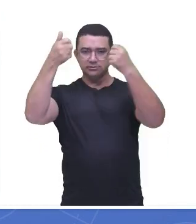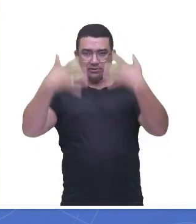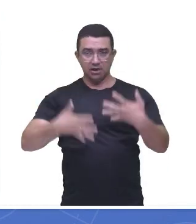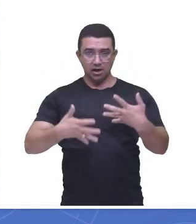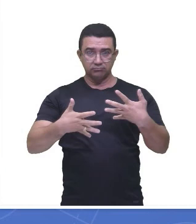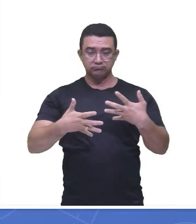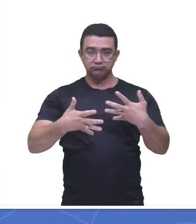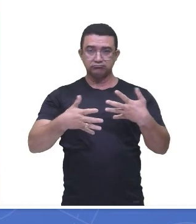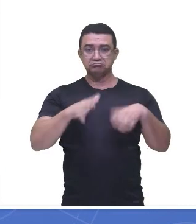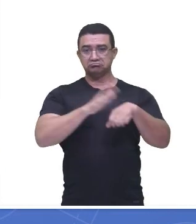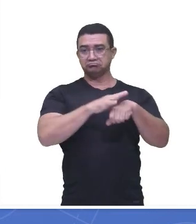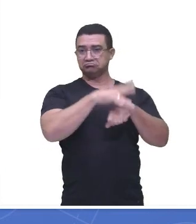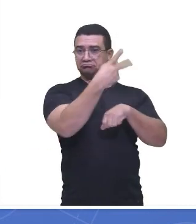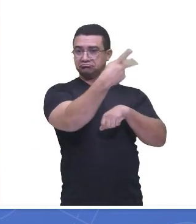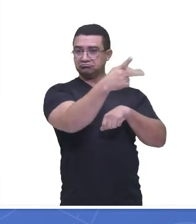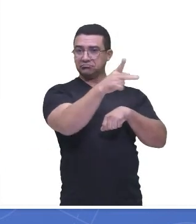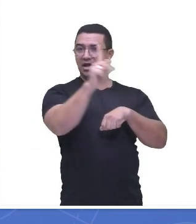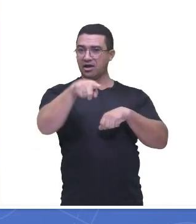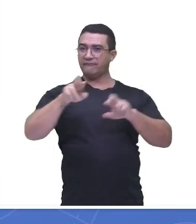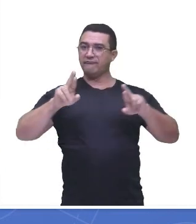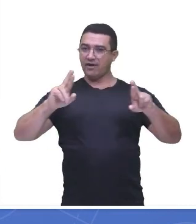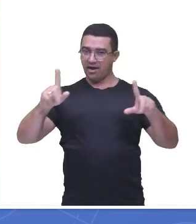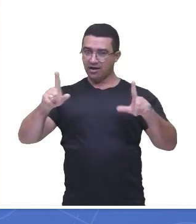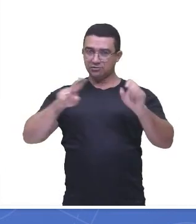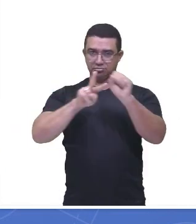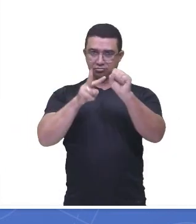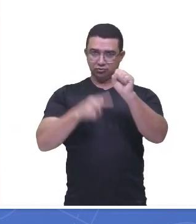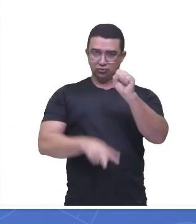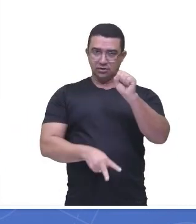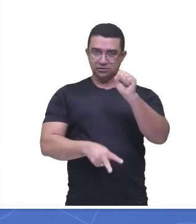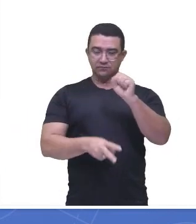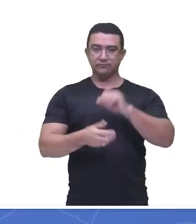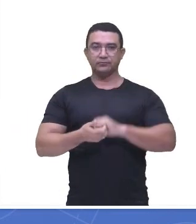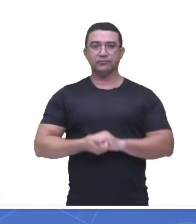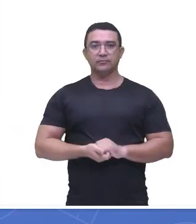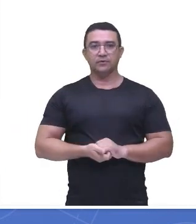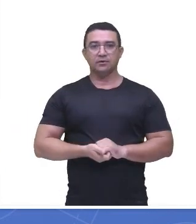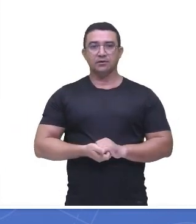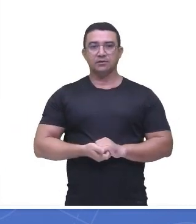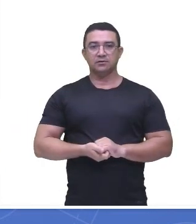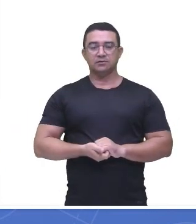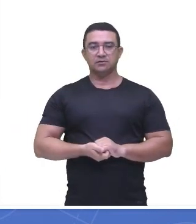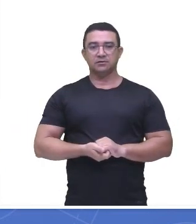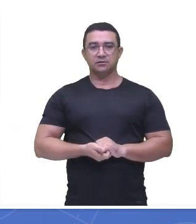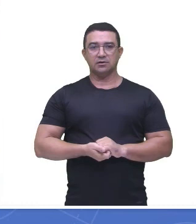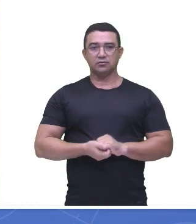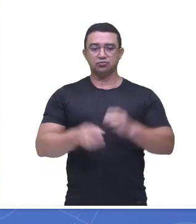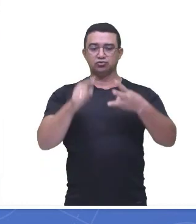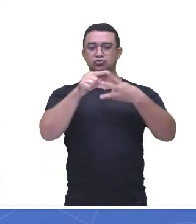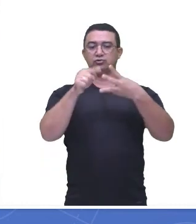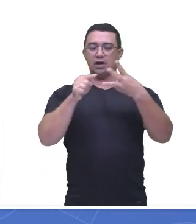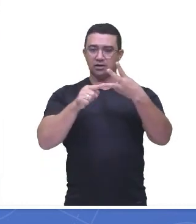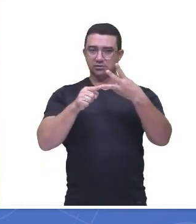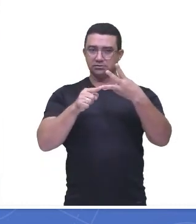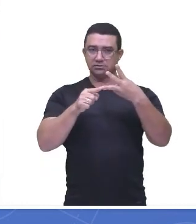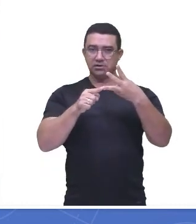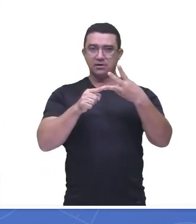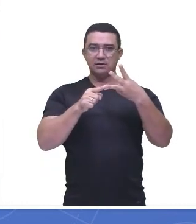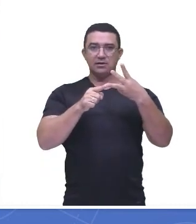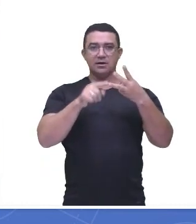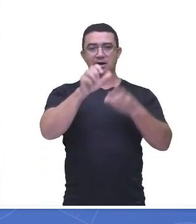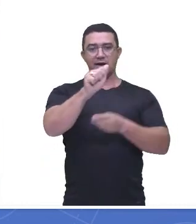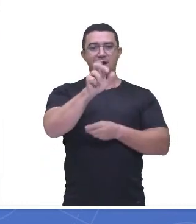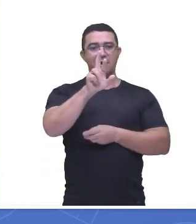sua particularidade. Até agora nós vimos que as desinências das três conjugações, a, r,